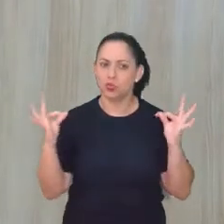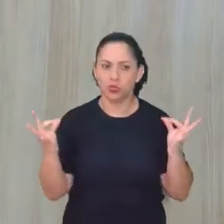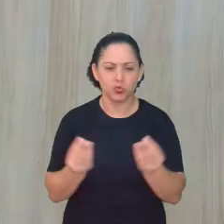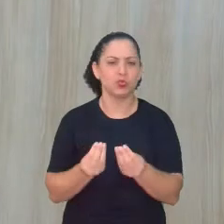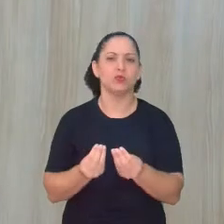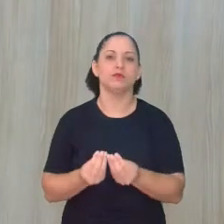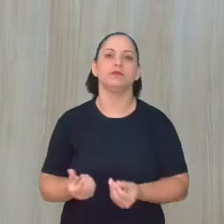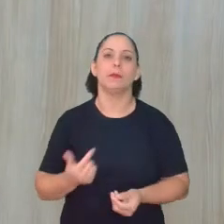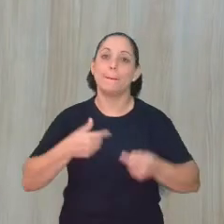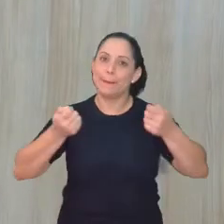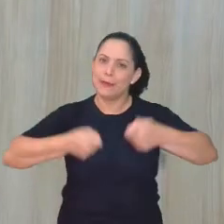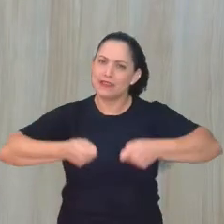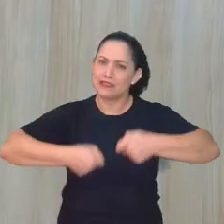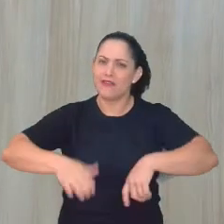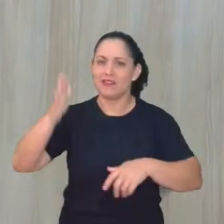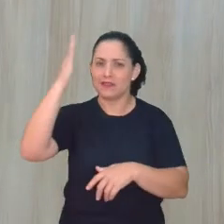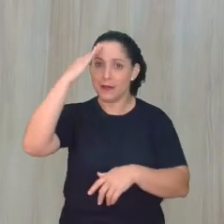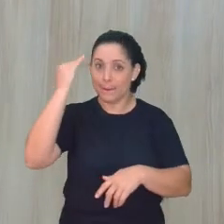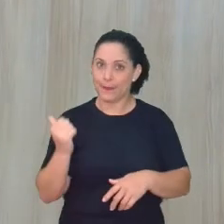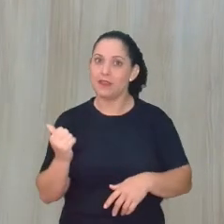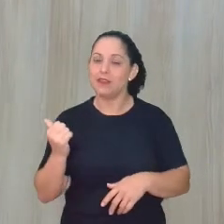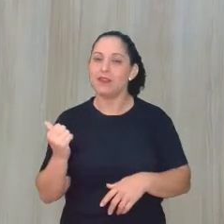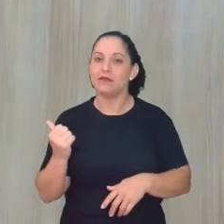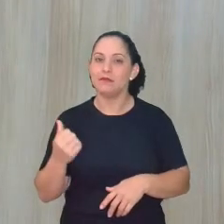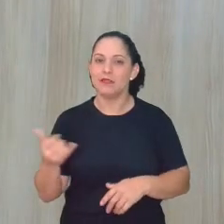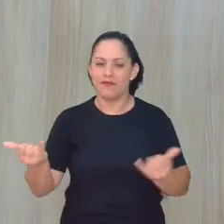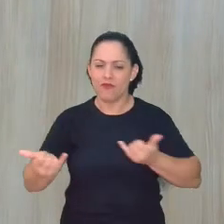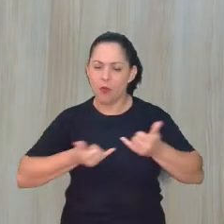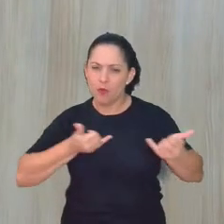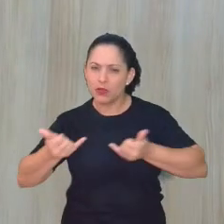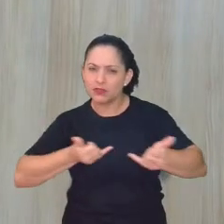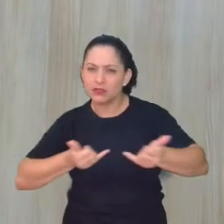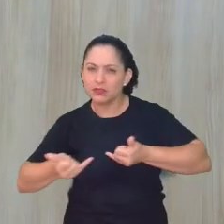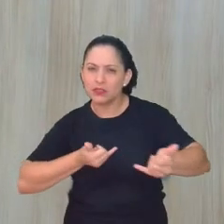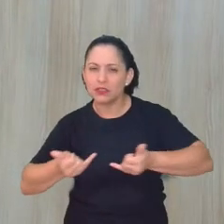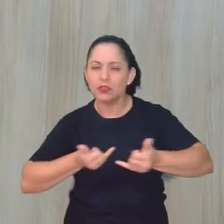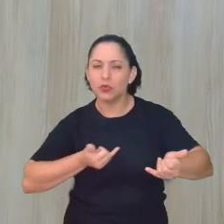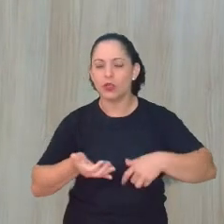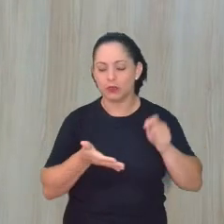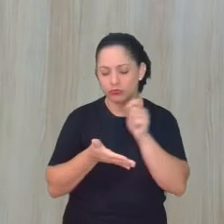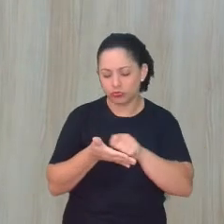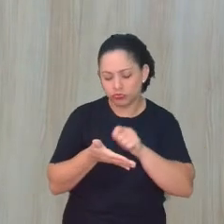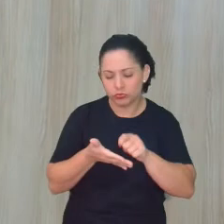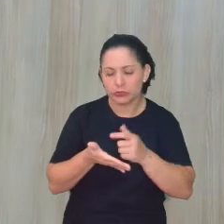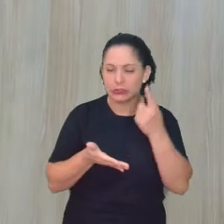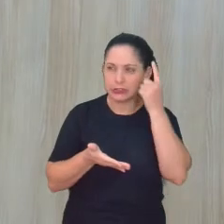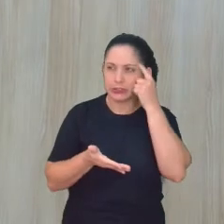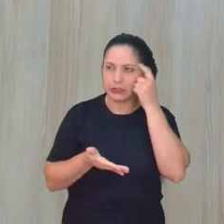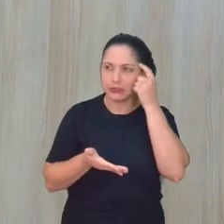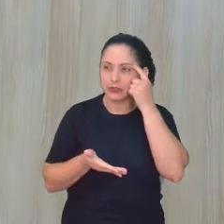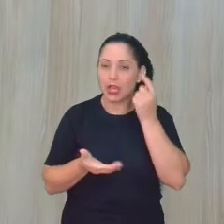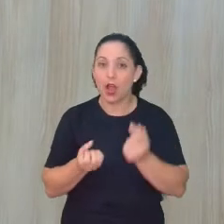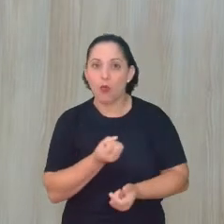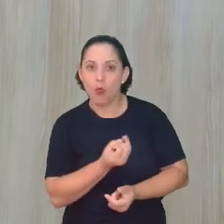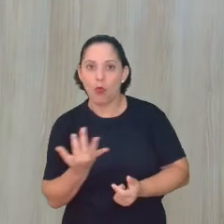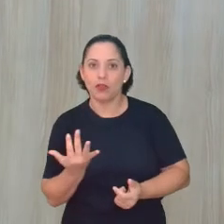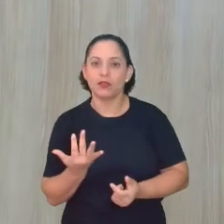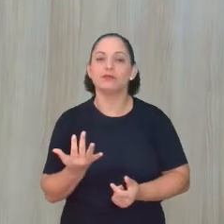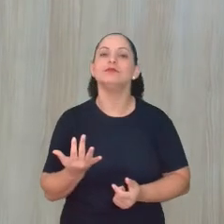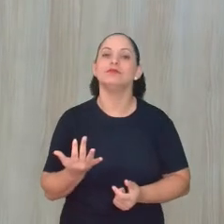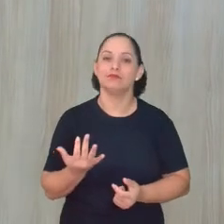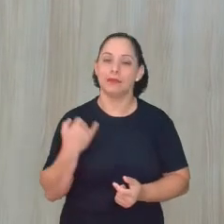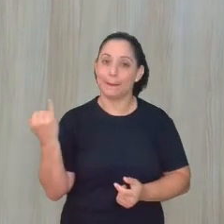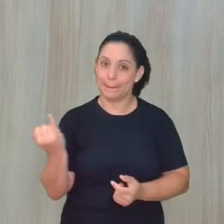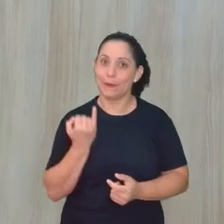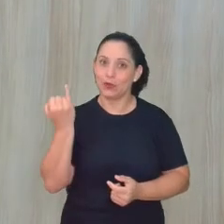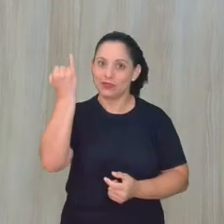eu precisava saber desse dado aí, né? Para fazer meus cálculos da capacidade, É a importância, né, a matemática? importância.